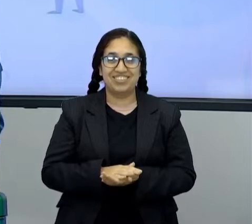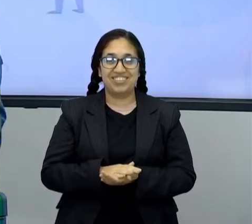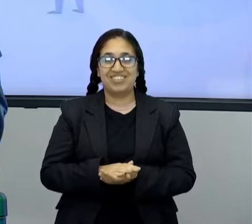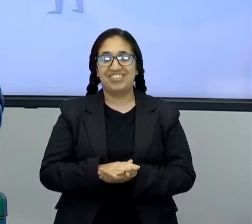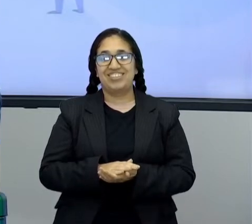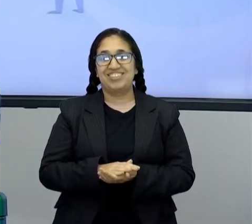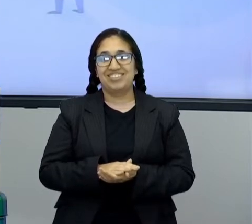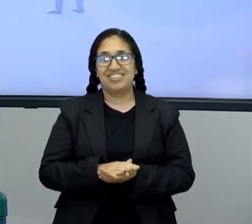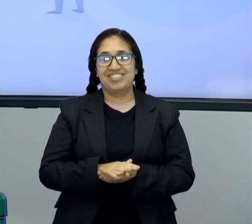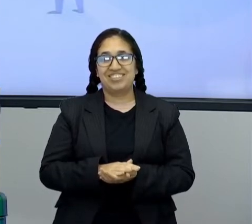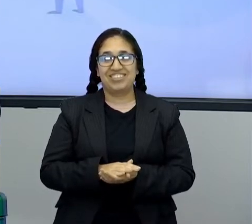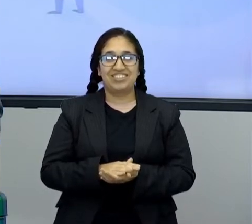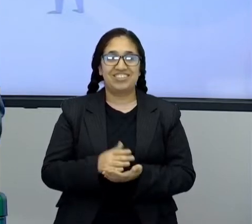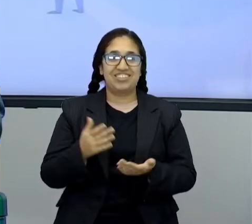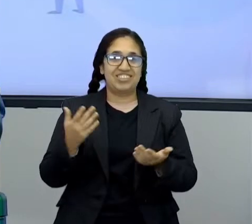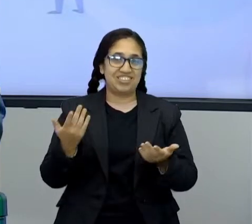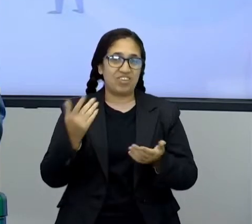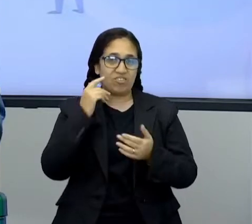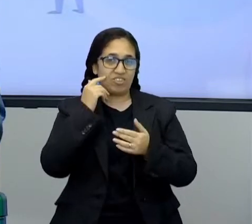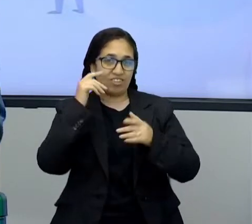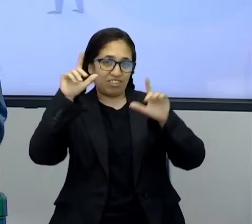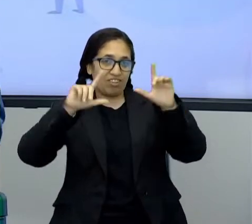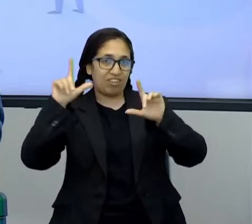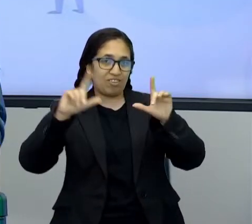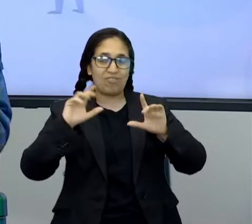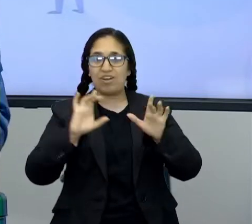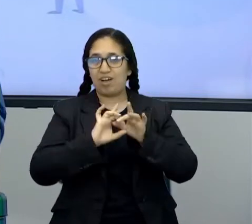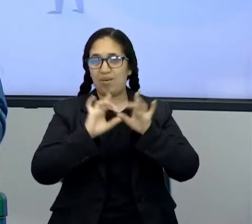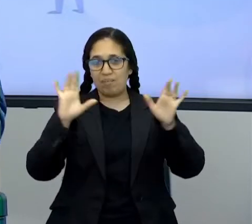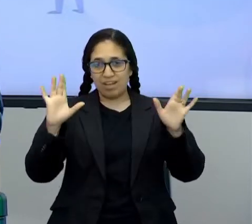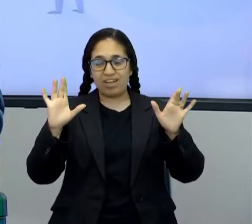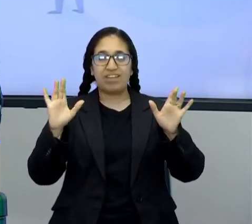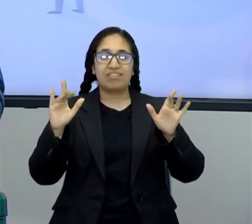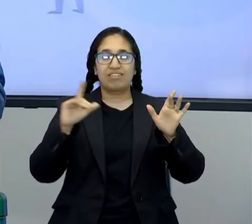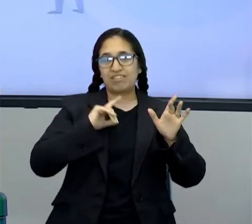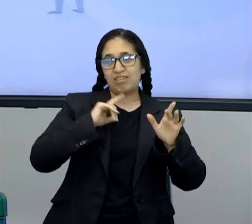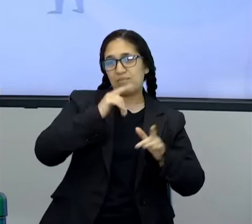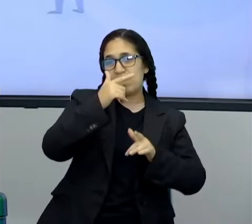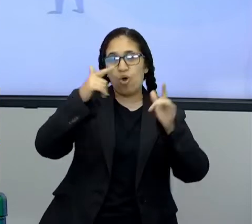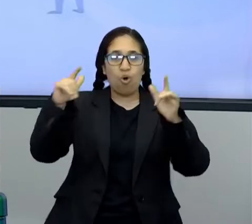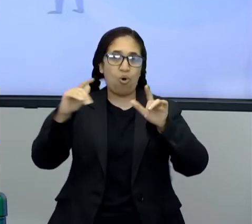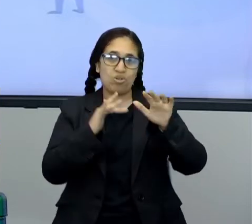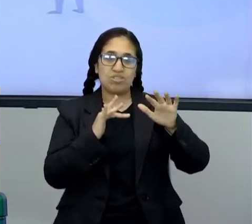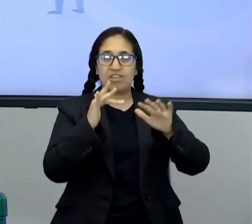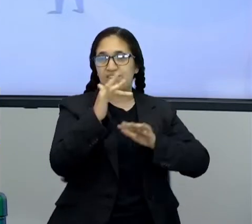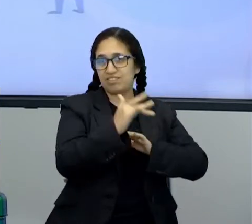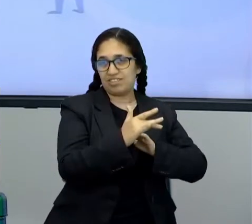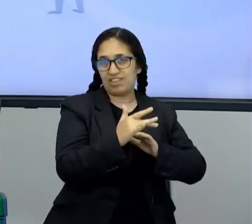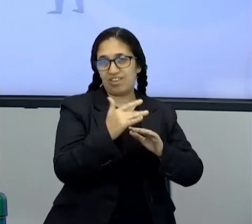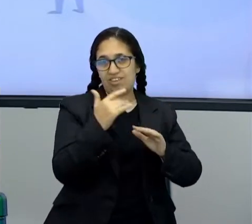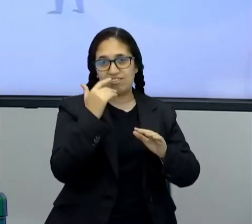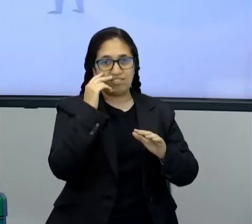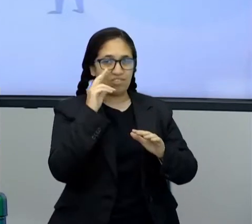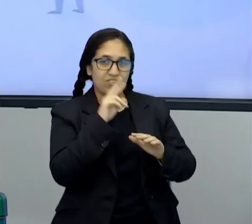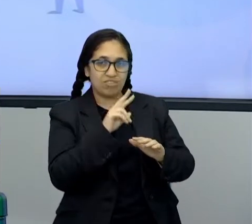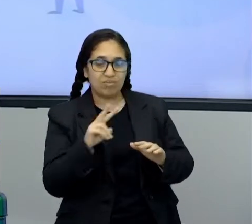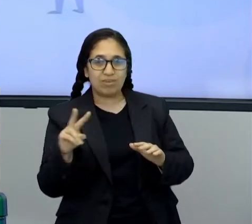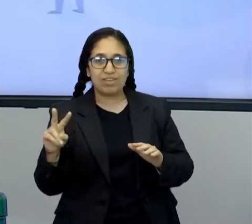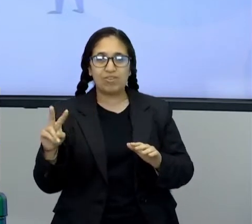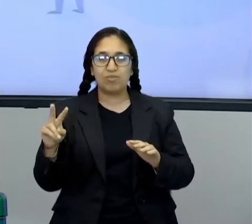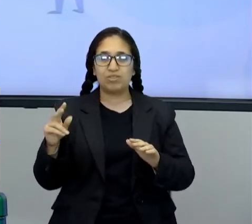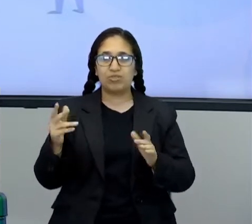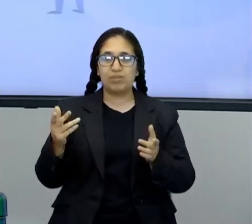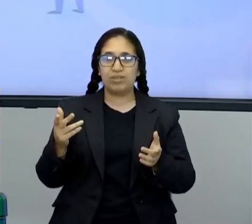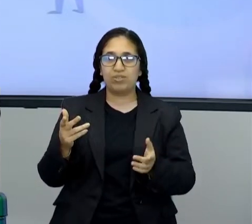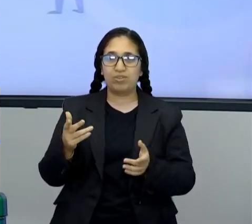tem acesso. O da TV aberta, né? E algumas coisinhas aí nas redes sociais, quem segue alguma página de jornalismo. Você